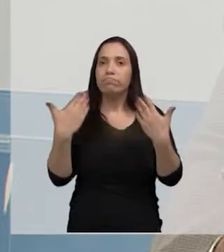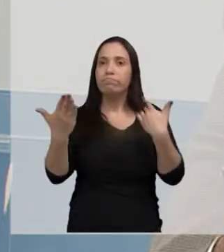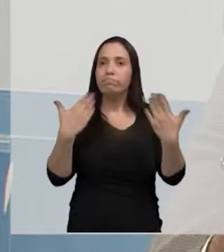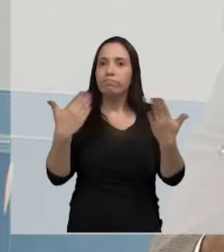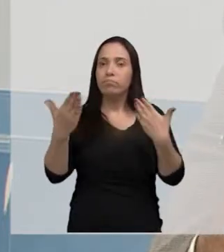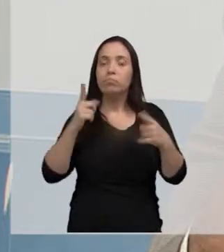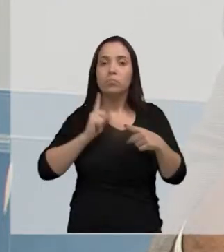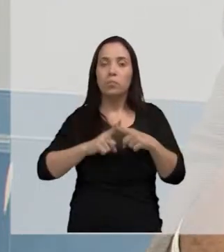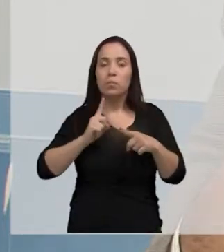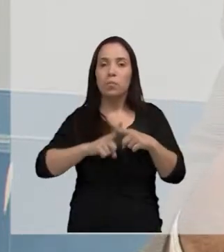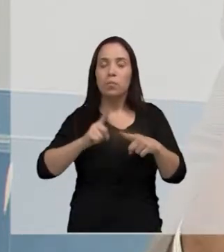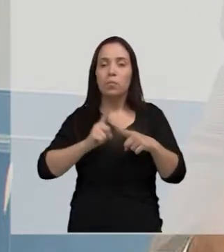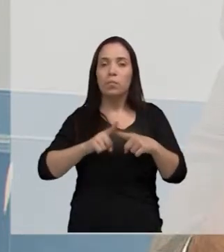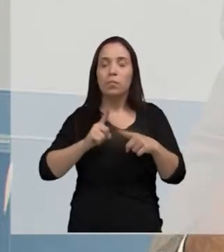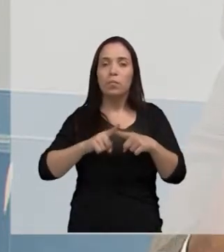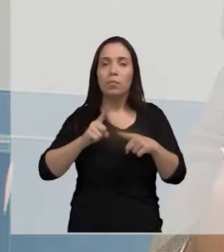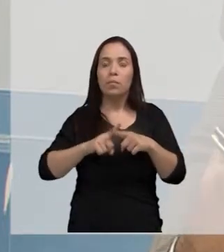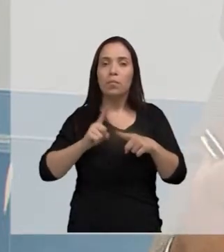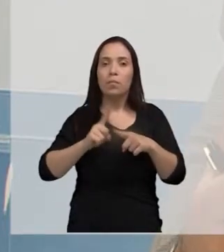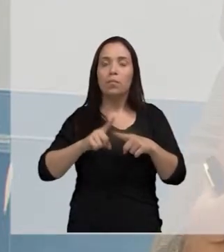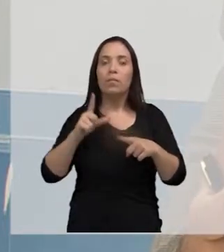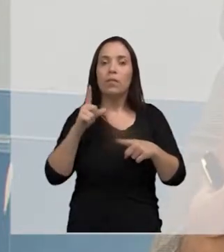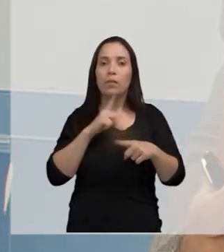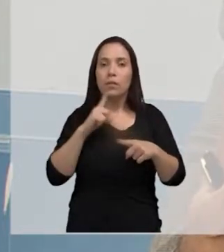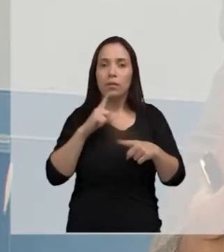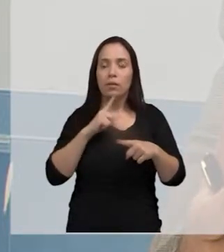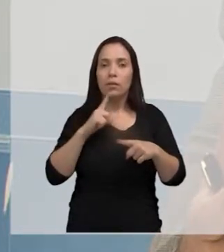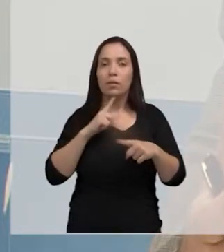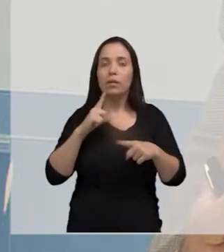que algum protesto contra